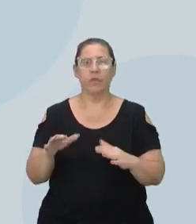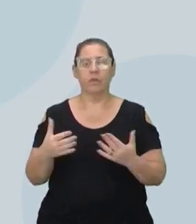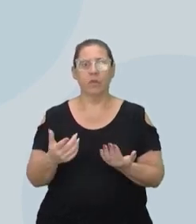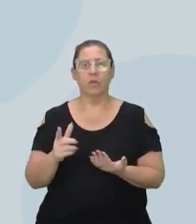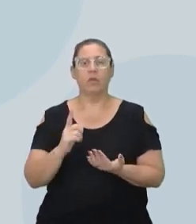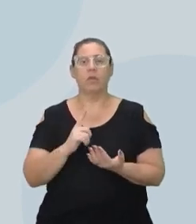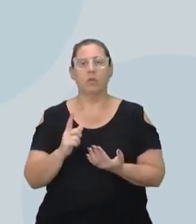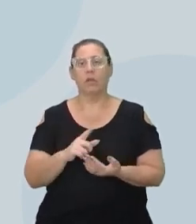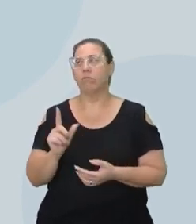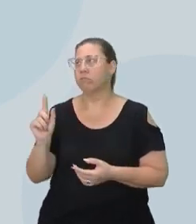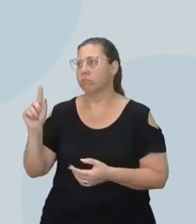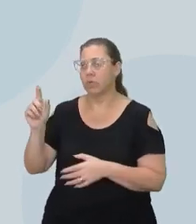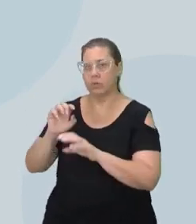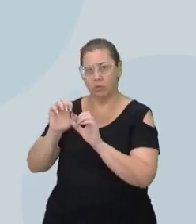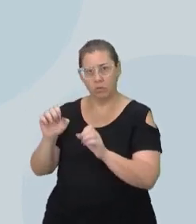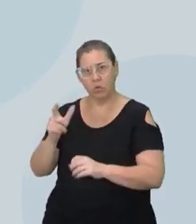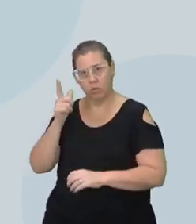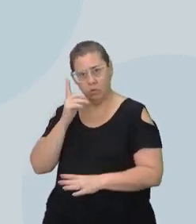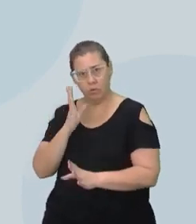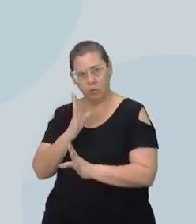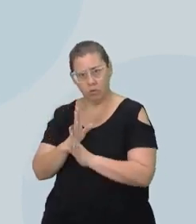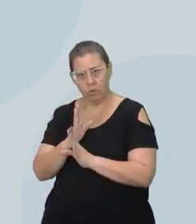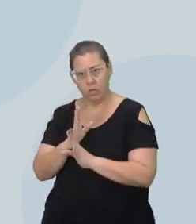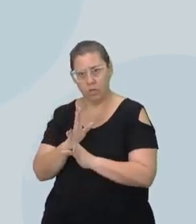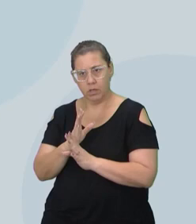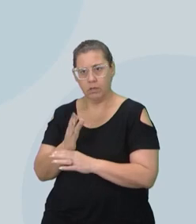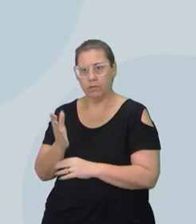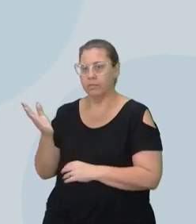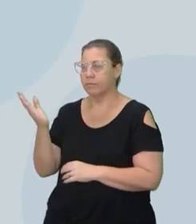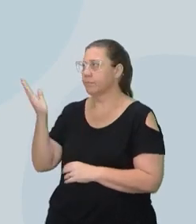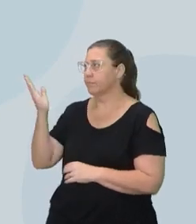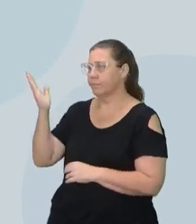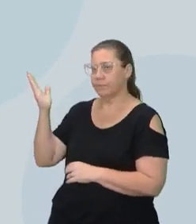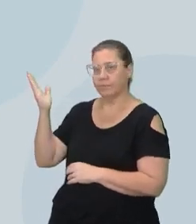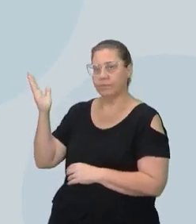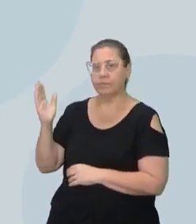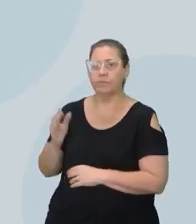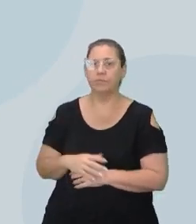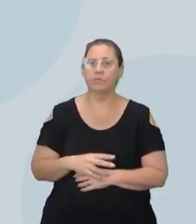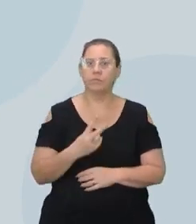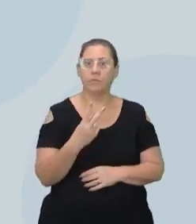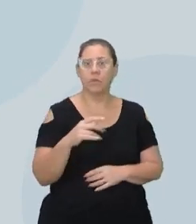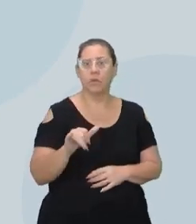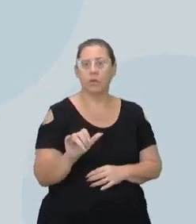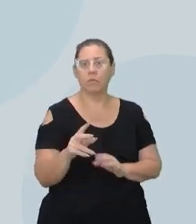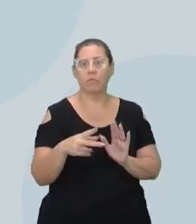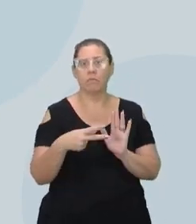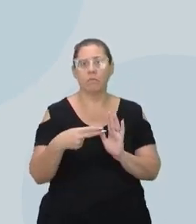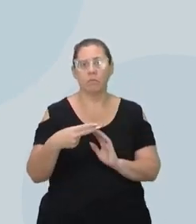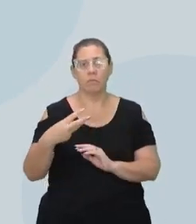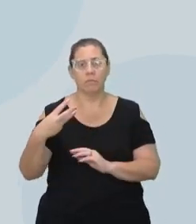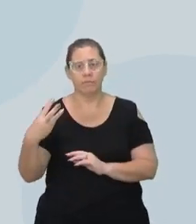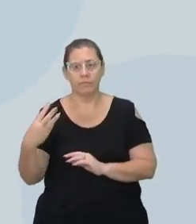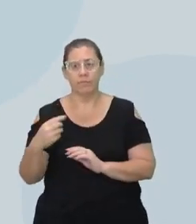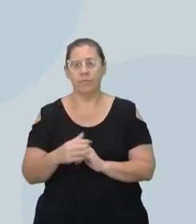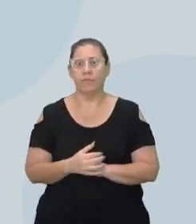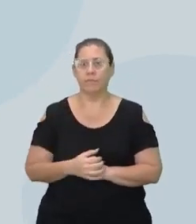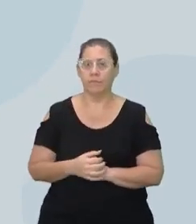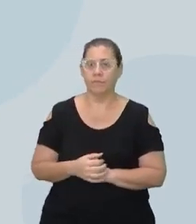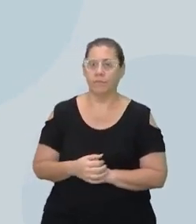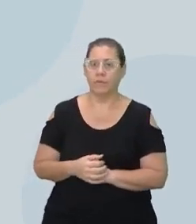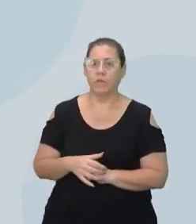tenho aí esse sistema. Será que eu já consigo achar alguma coisa, né? Então, a gente já tem aí que 2y é igual a